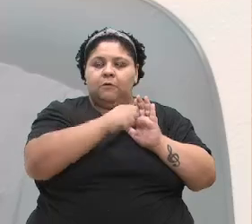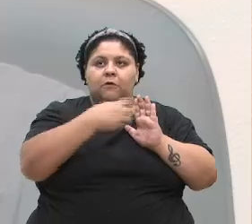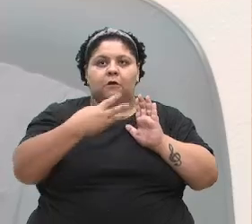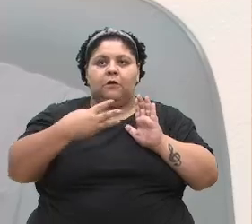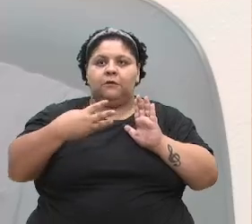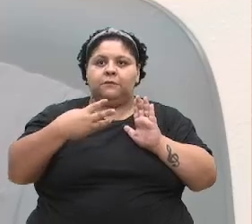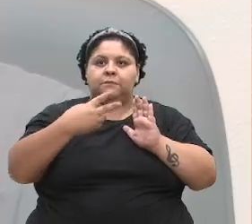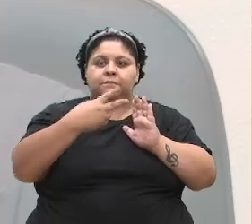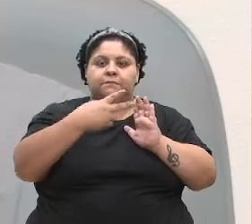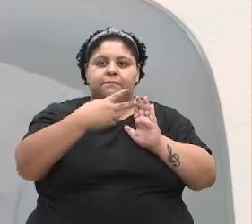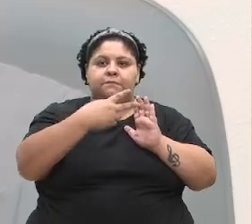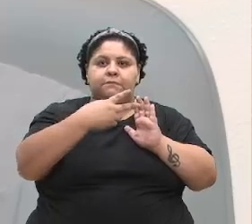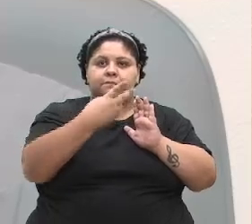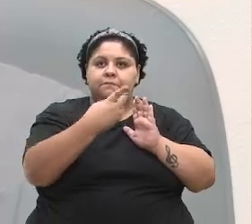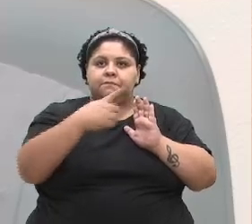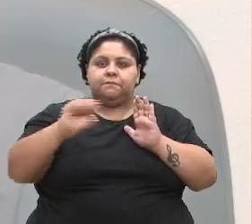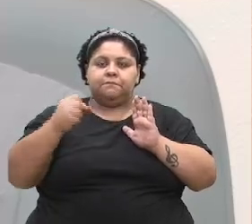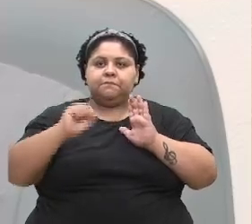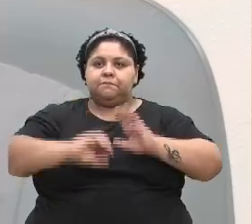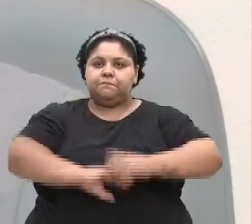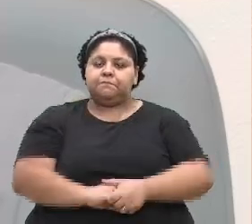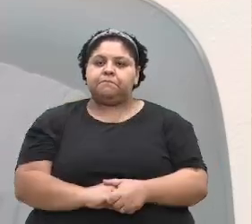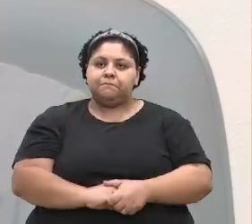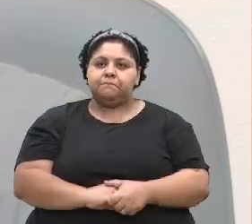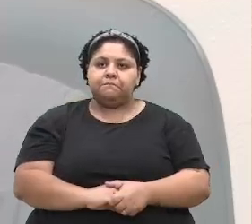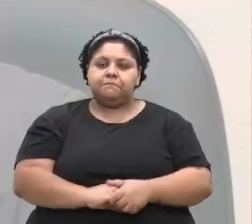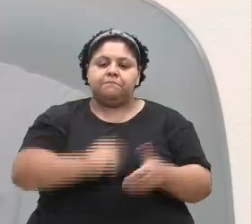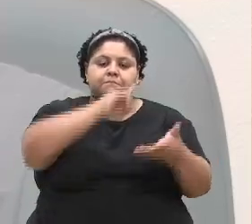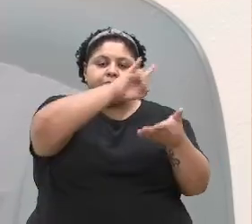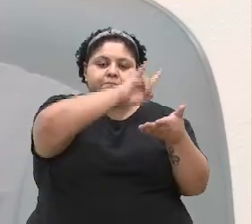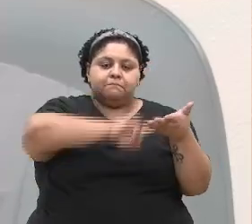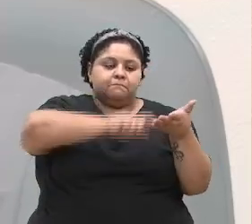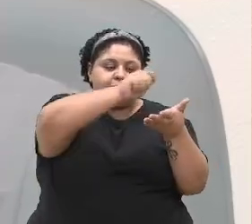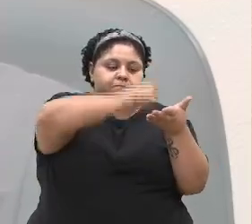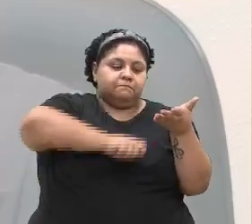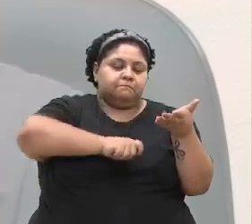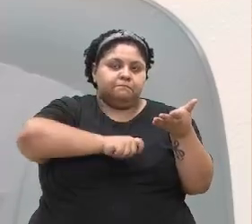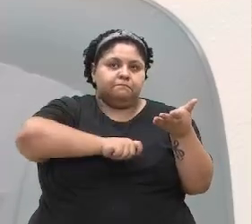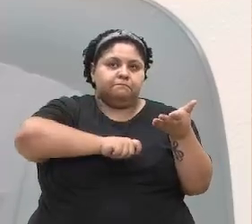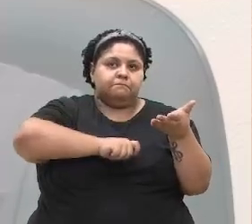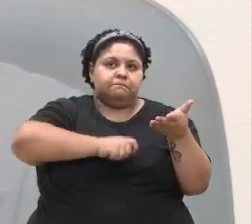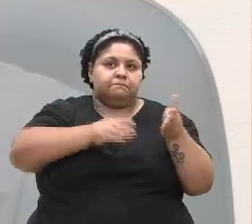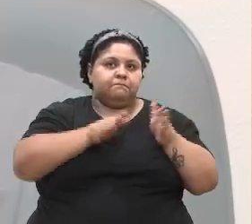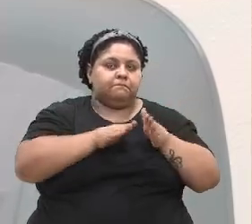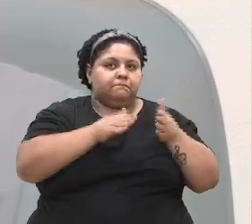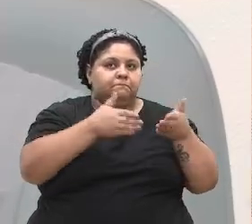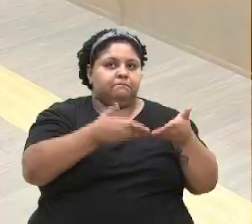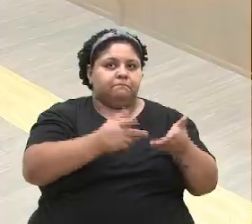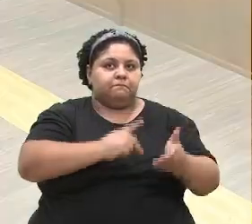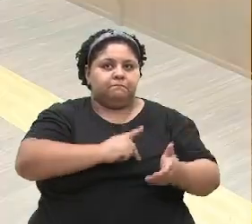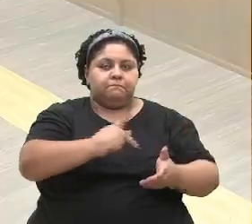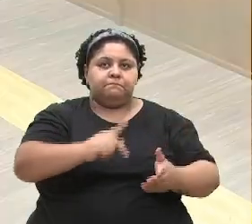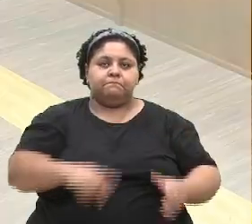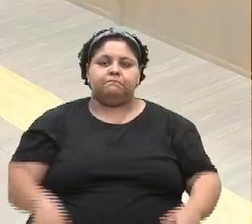8291/18. Esse é o parecer e vem assinado pelos membros da comissão, senhora presidente.